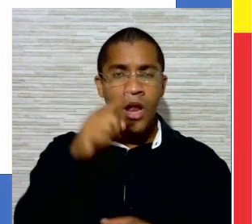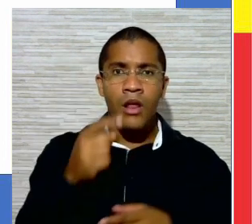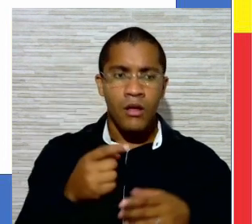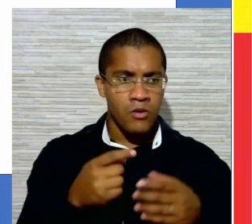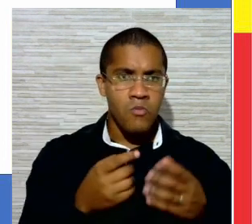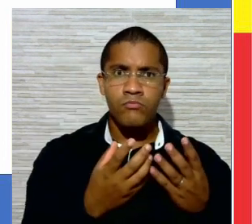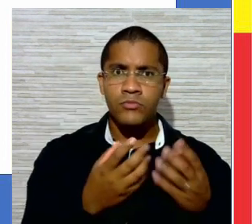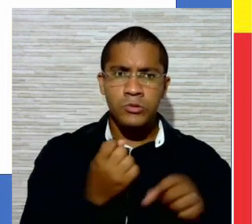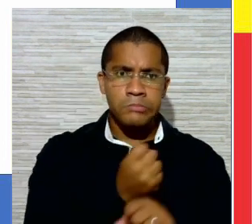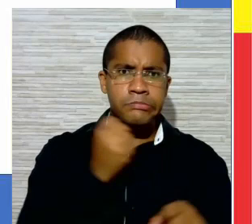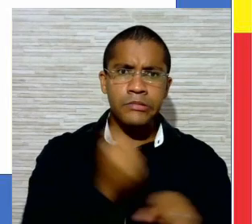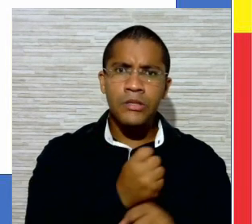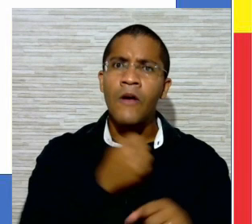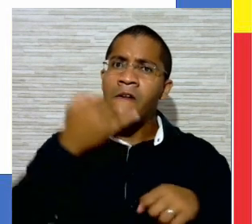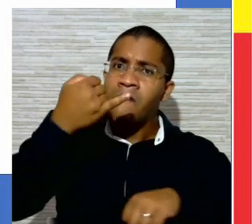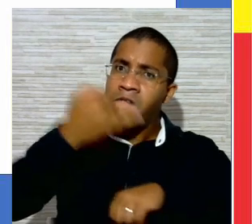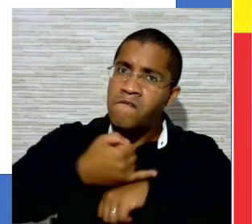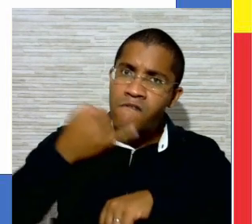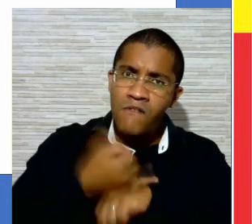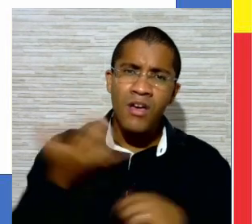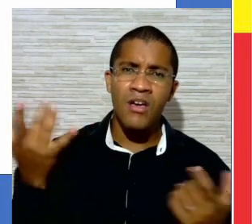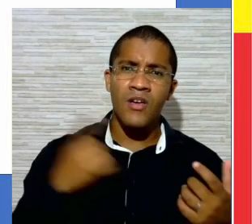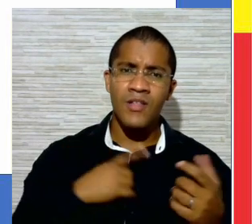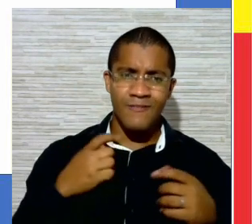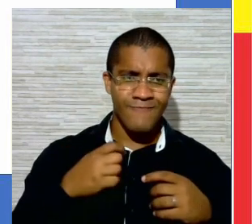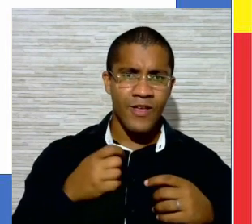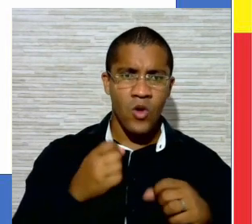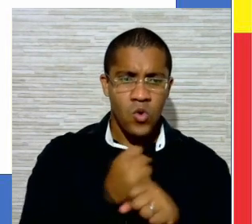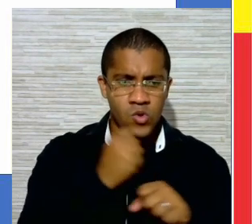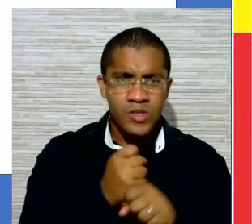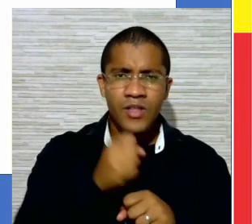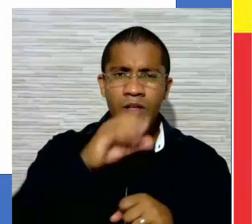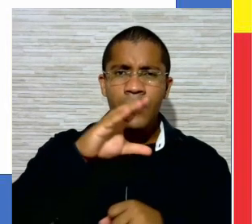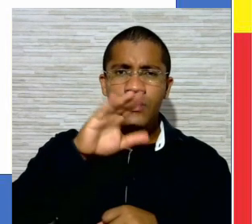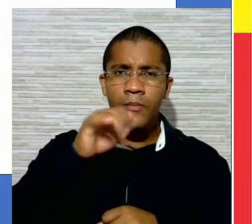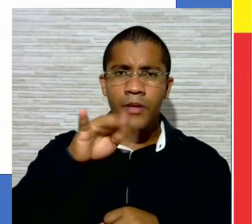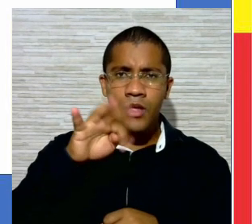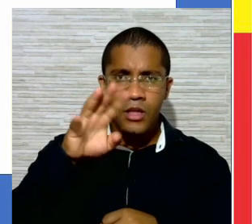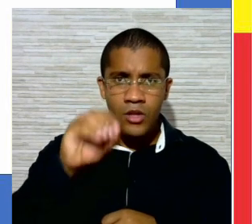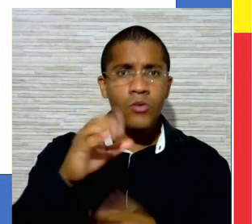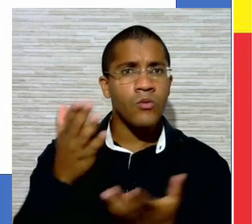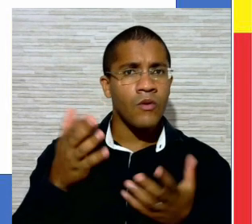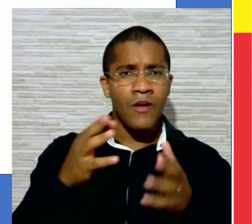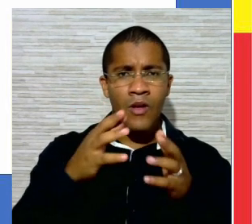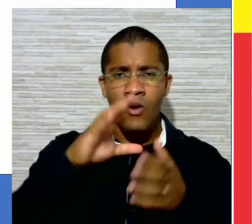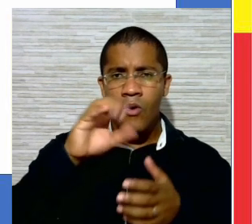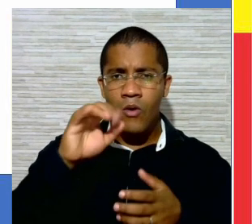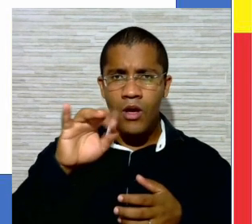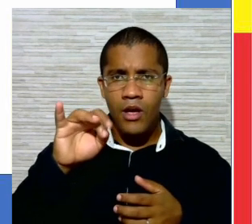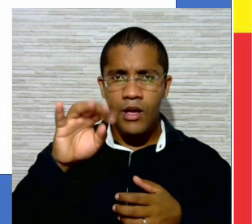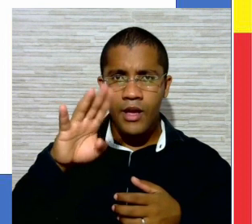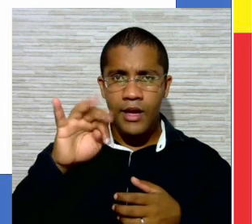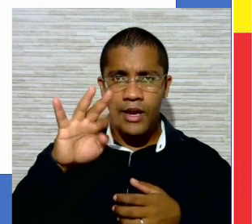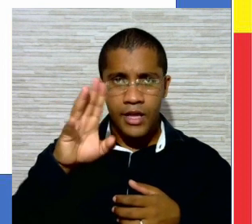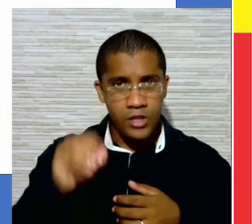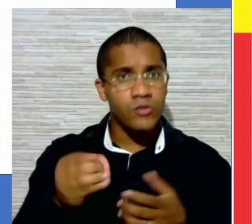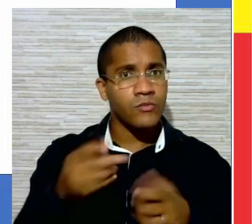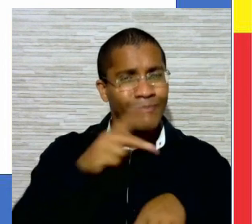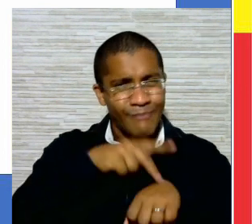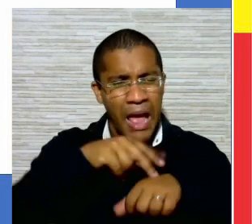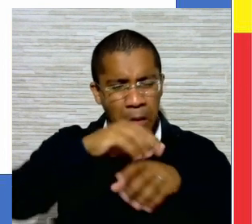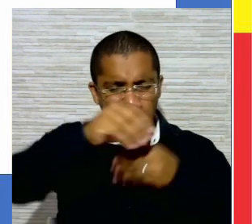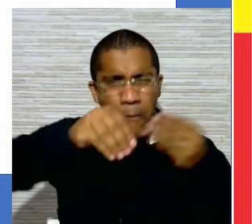utilizado, né? A quantidade de ferro também que foi utilizada para a construção de uma via como essa, tá? Então,